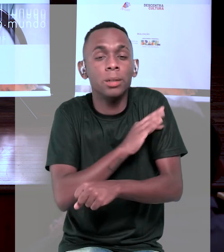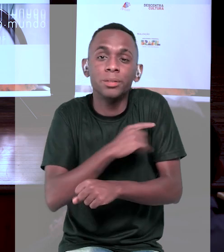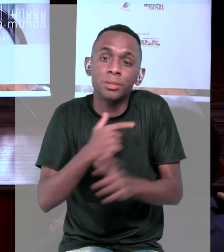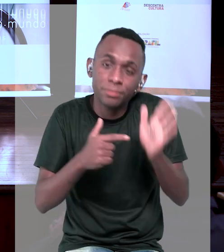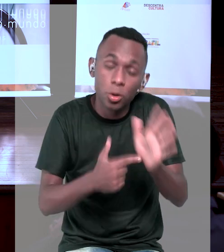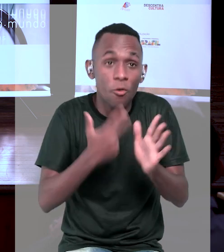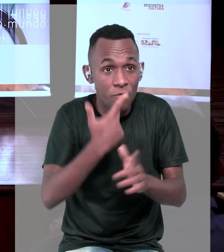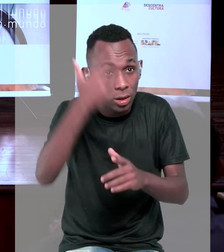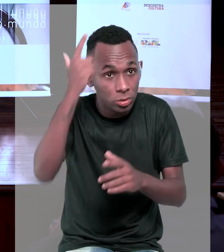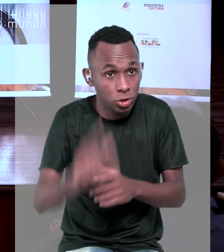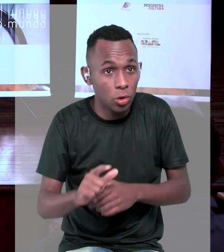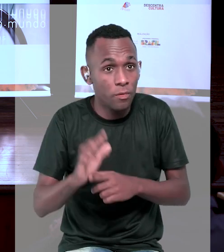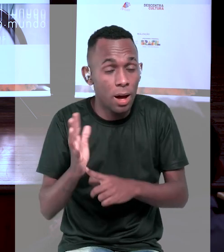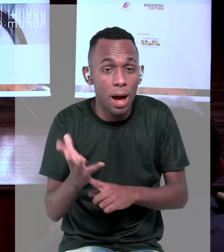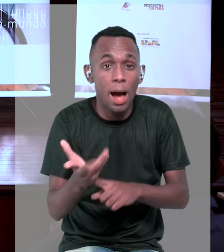arte